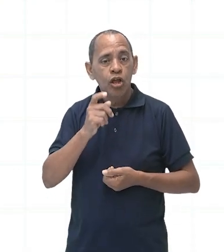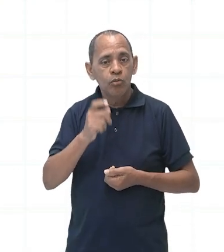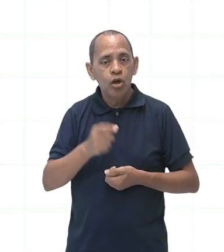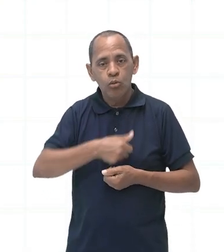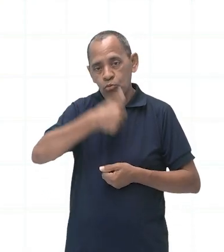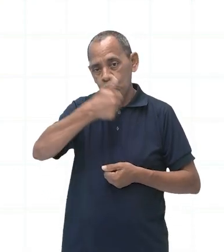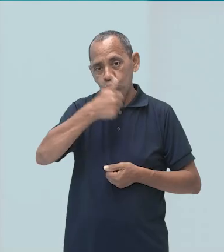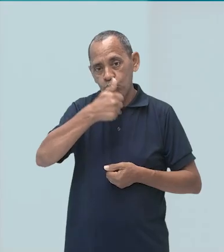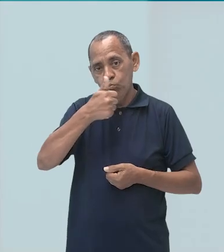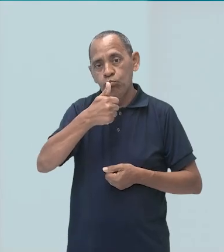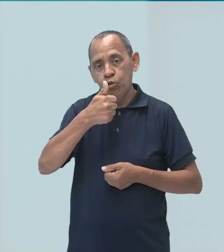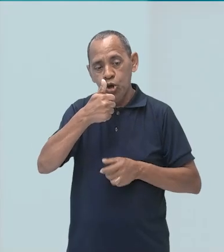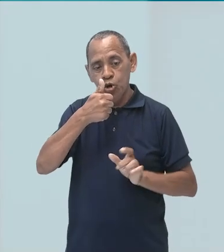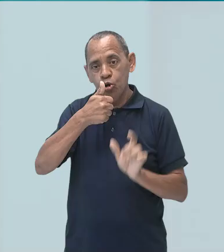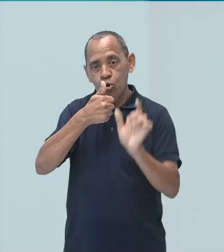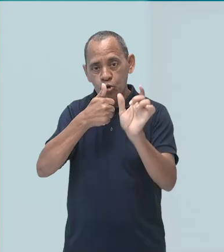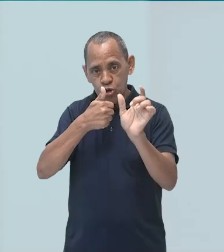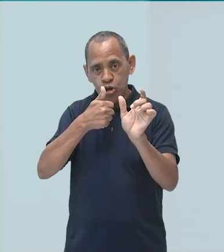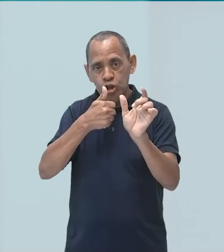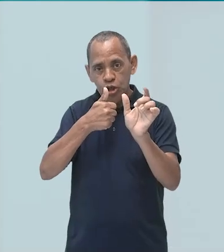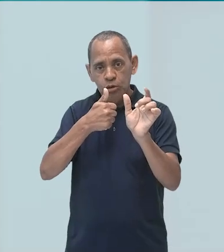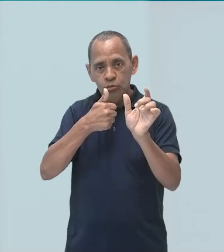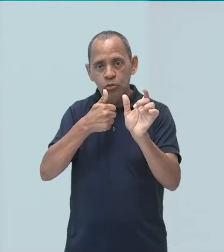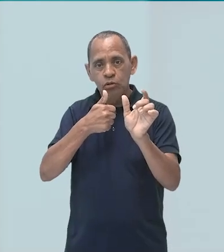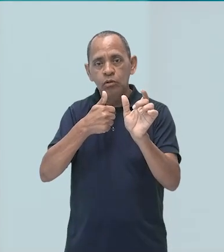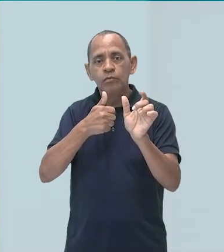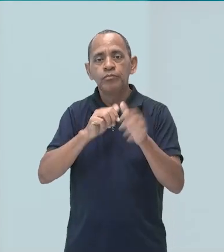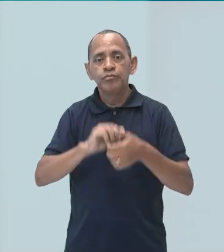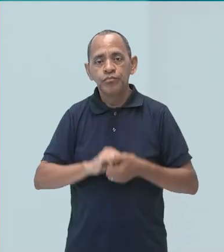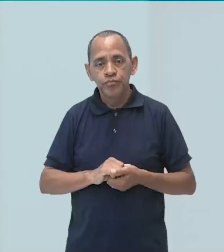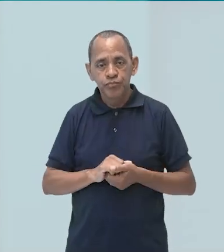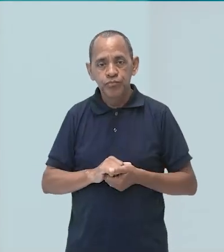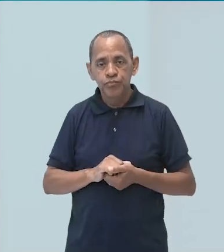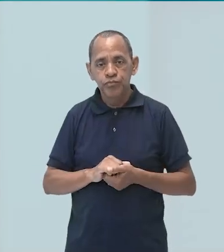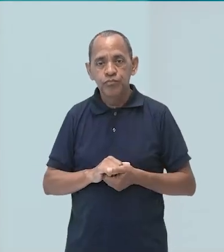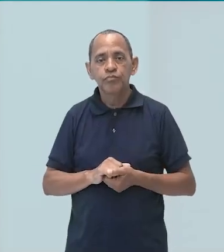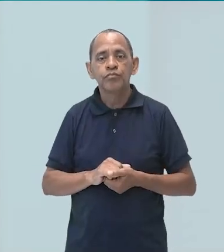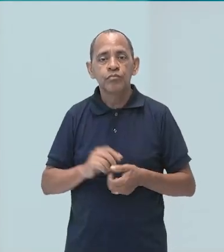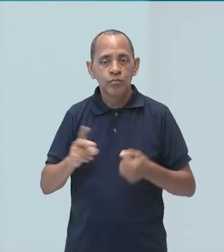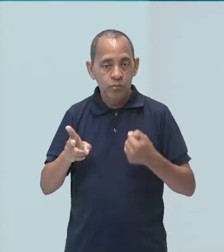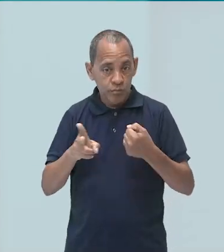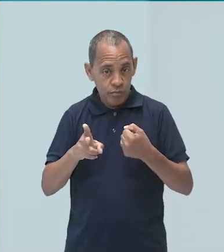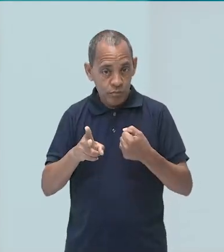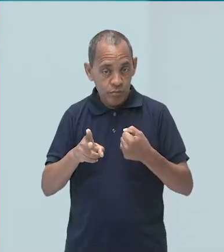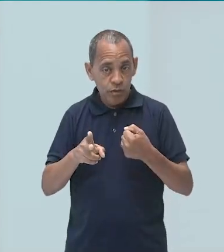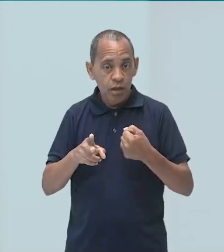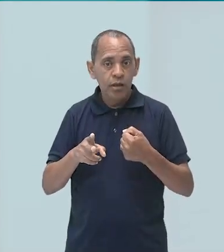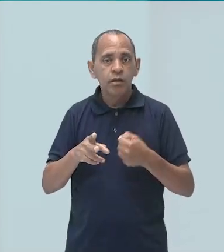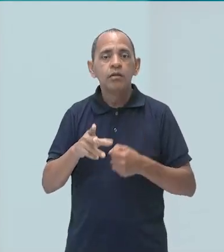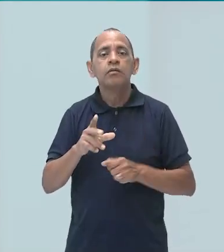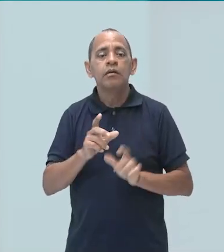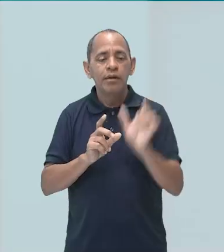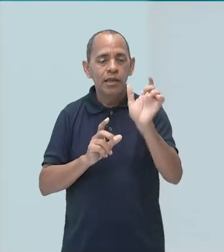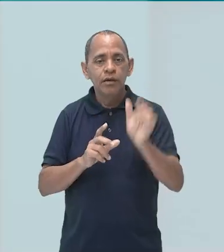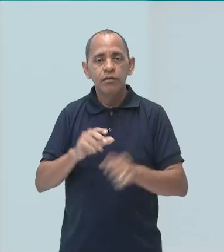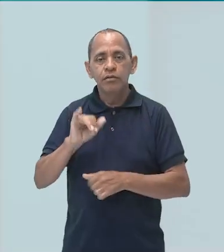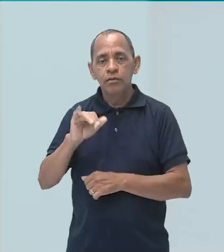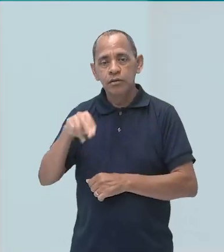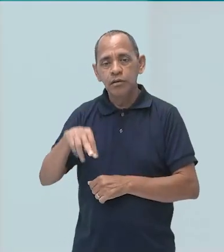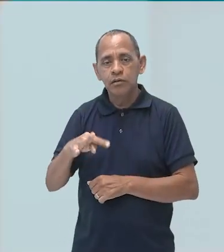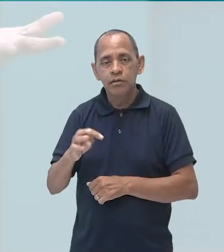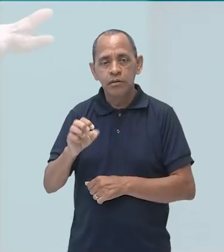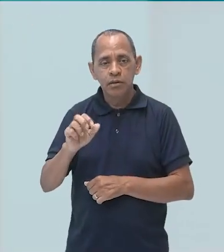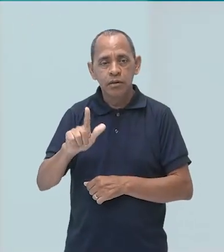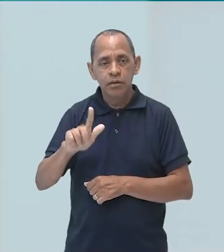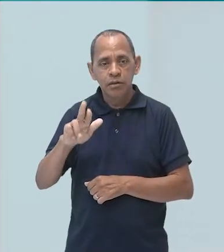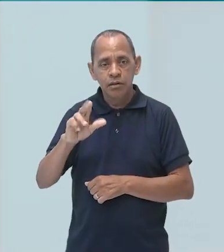pessoal? E assim, nós falamos então sobre esse primeiro termo, que é o nosso termo integrante, e